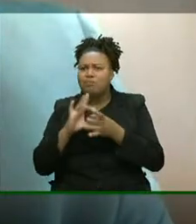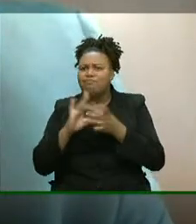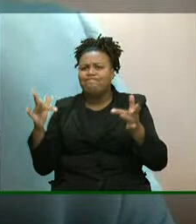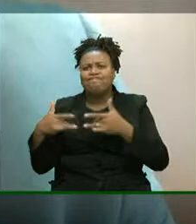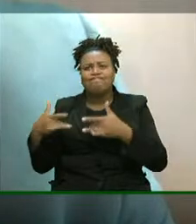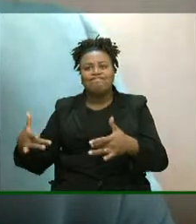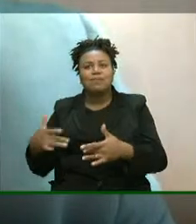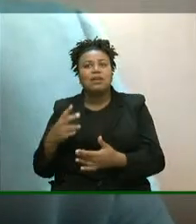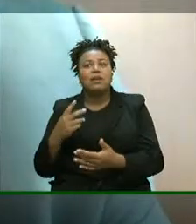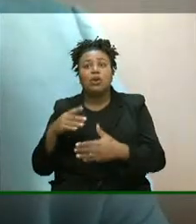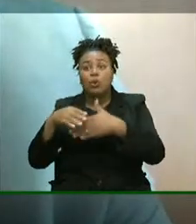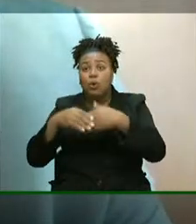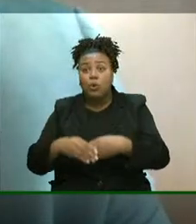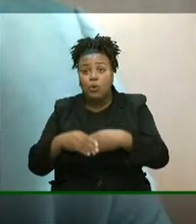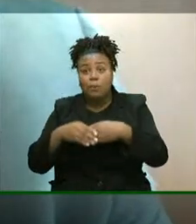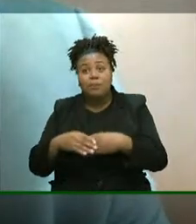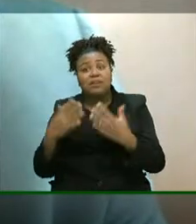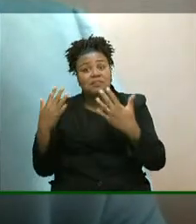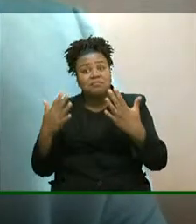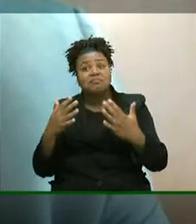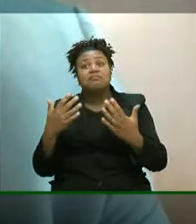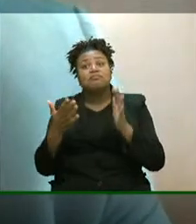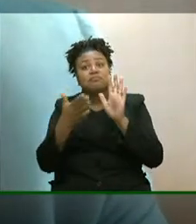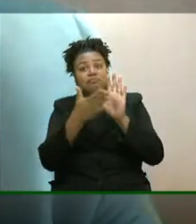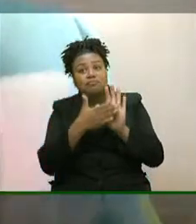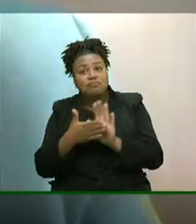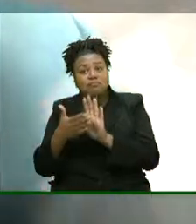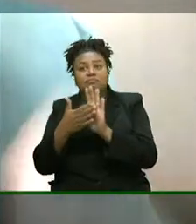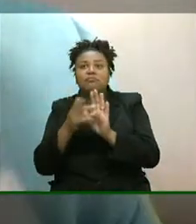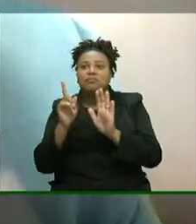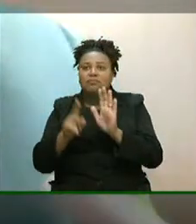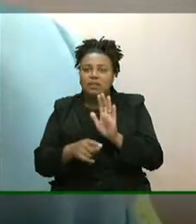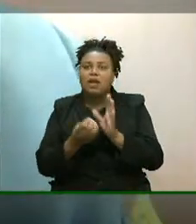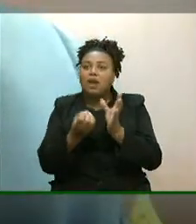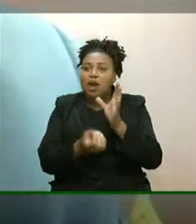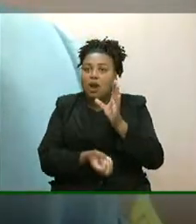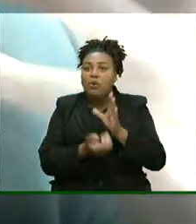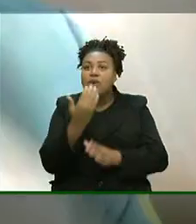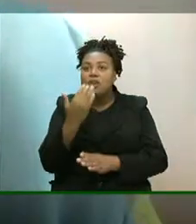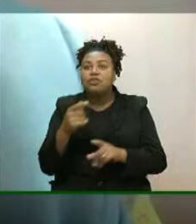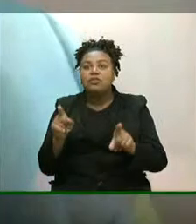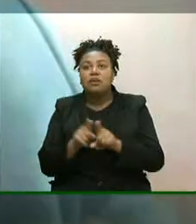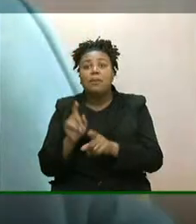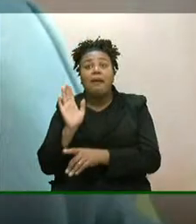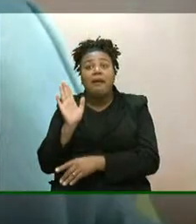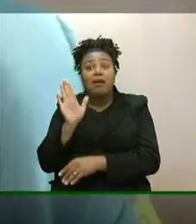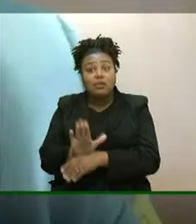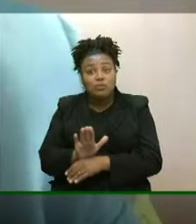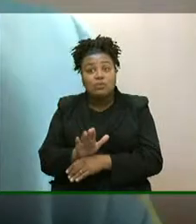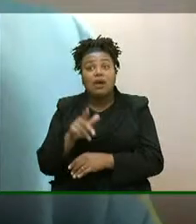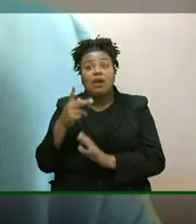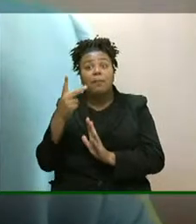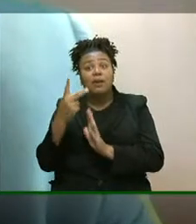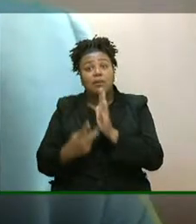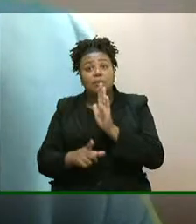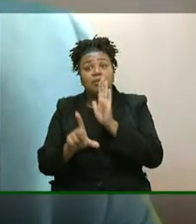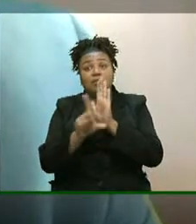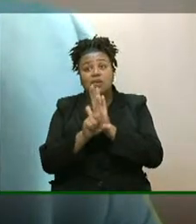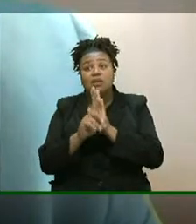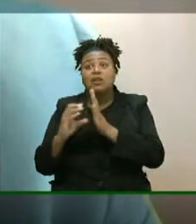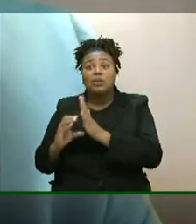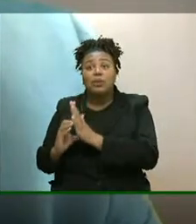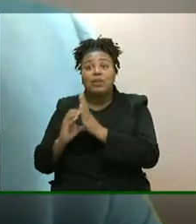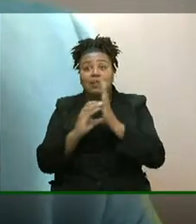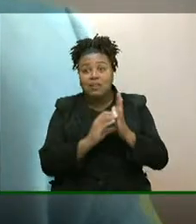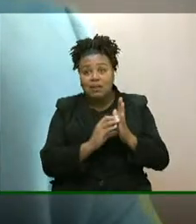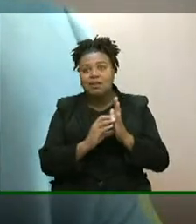disposição e cumprimento aqui as proposições que deram origem, quem sabe, inclusive ajudaram para que este projeto do Detran viesse